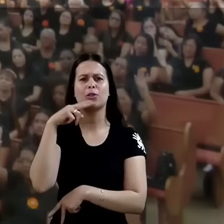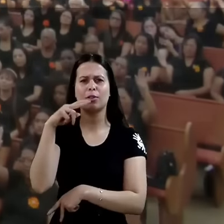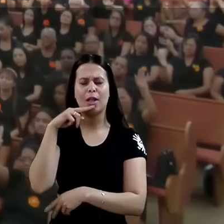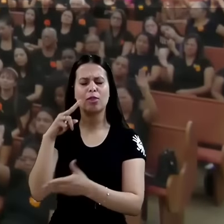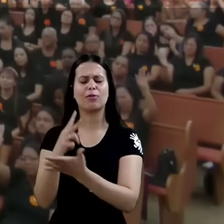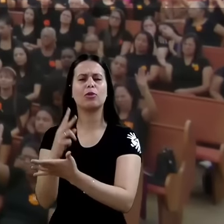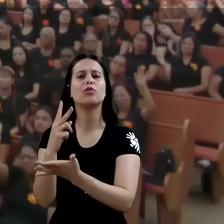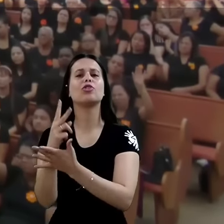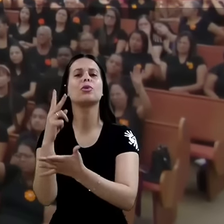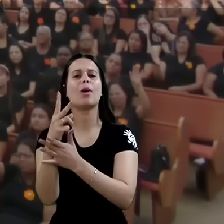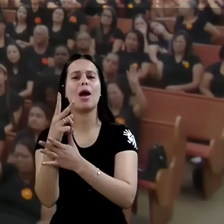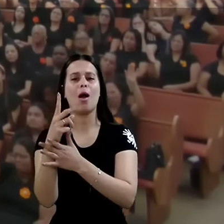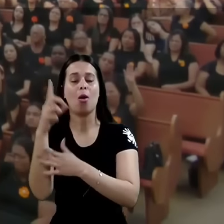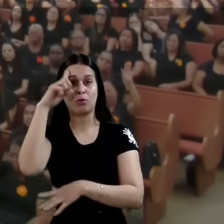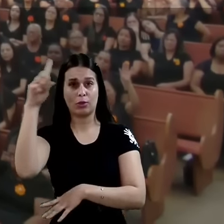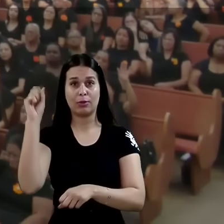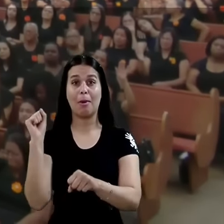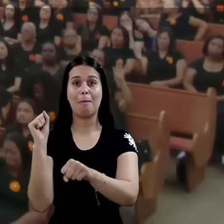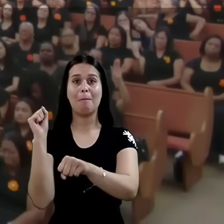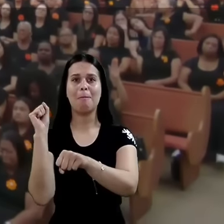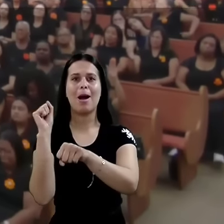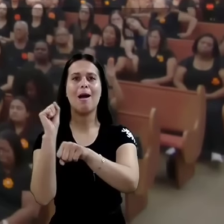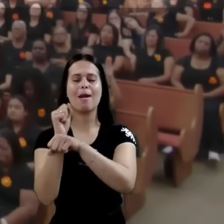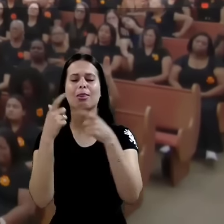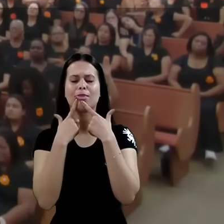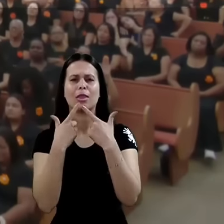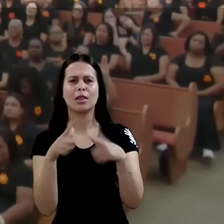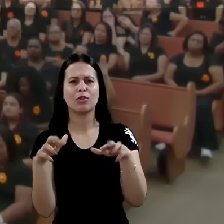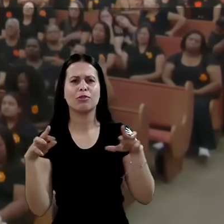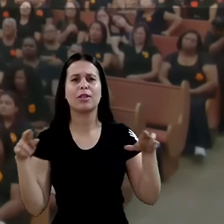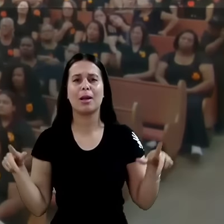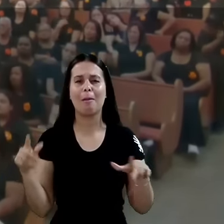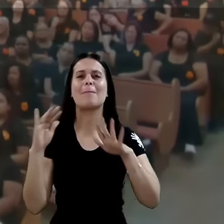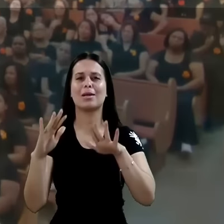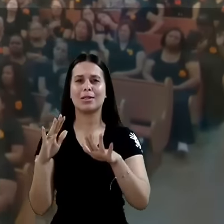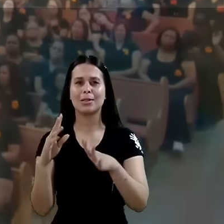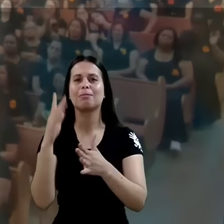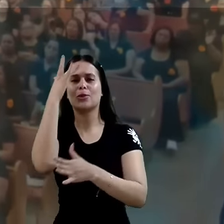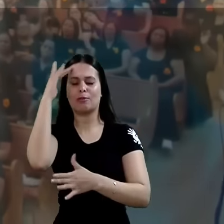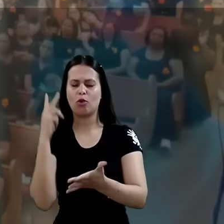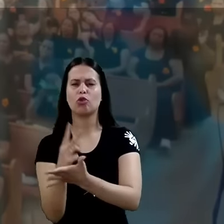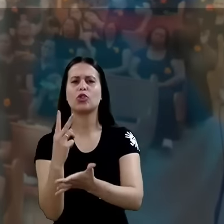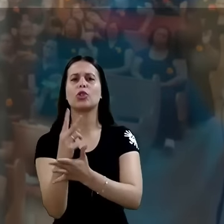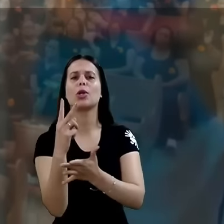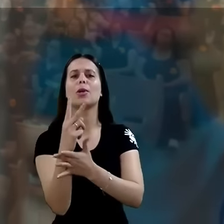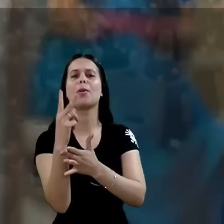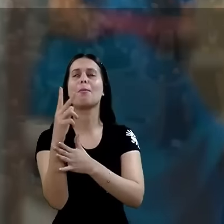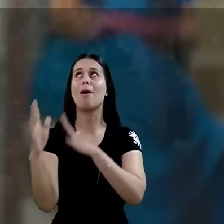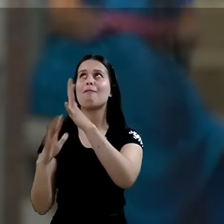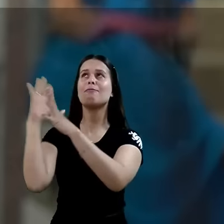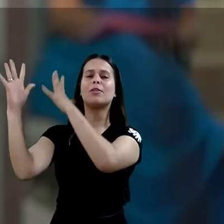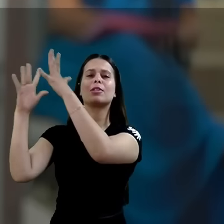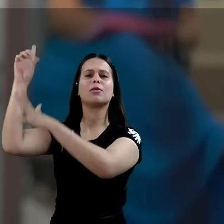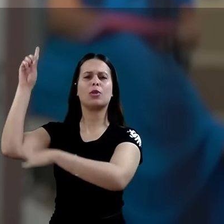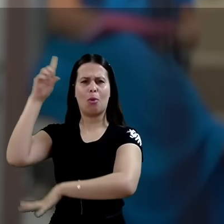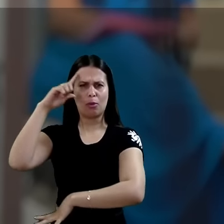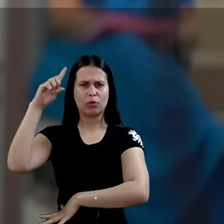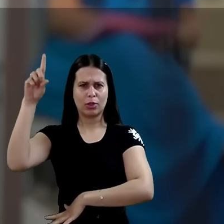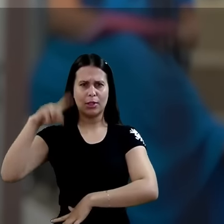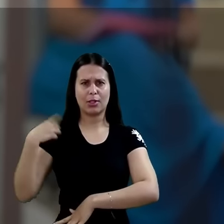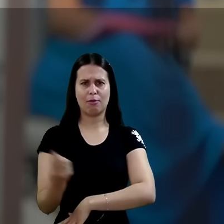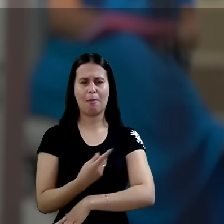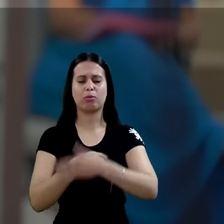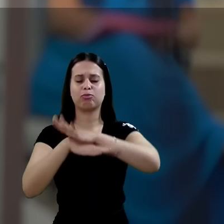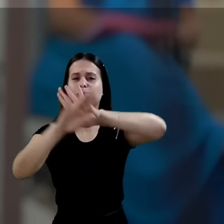continuar um dia você vai parar com as suas línguas mas alguém vai continuar falando em mistério com Deus um dia nós não vamos poder